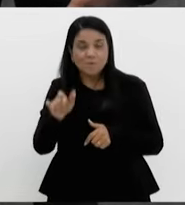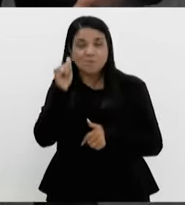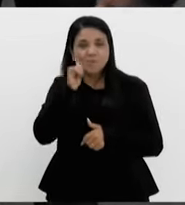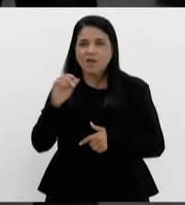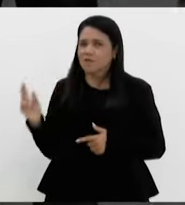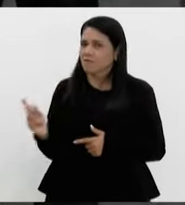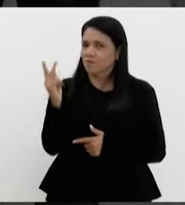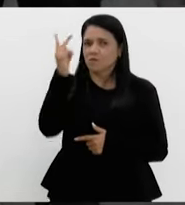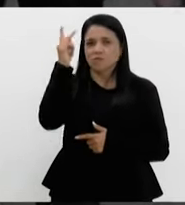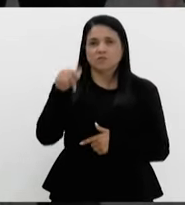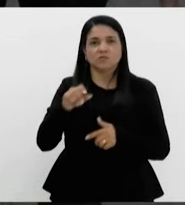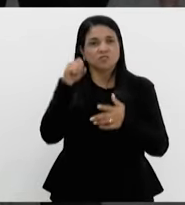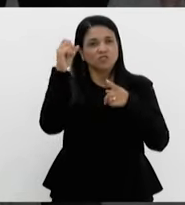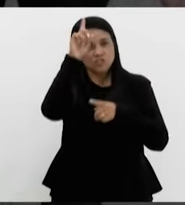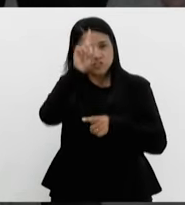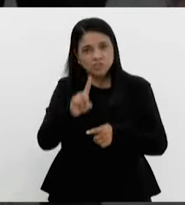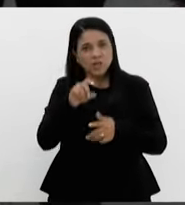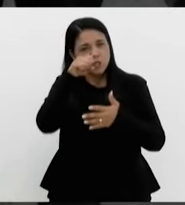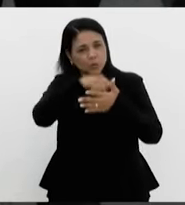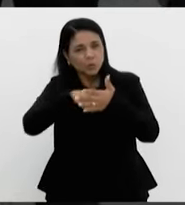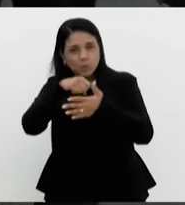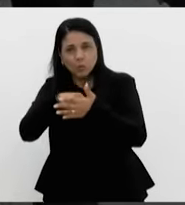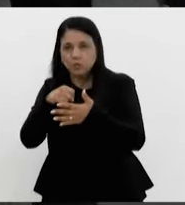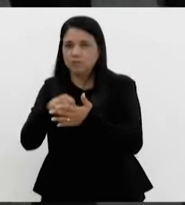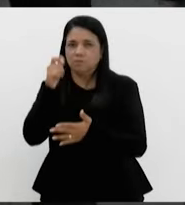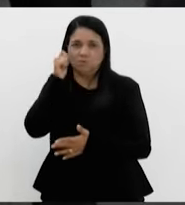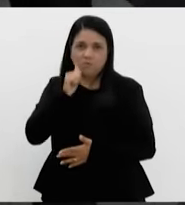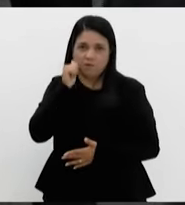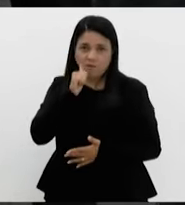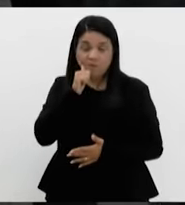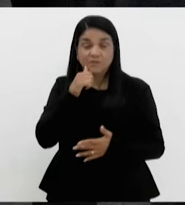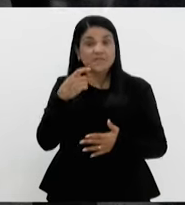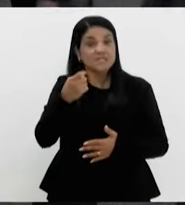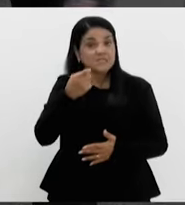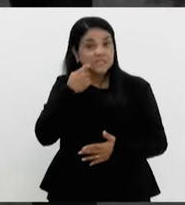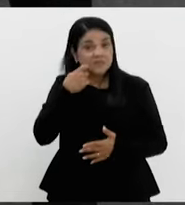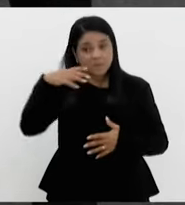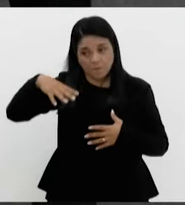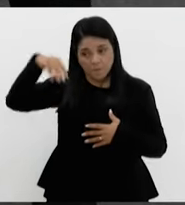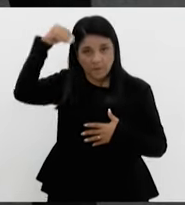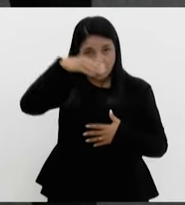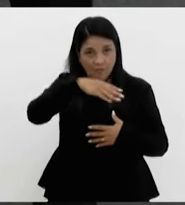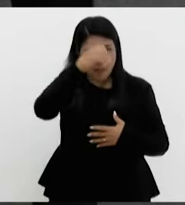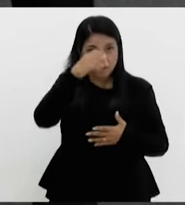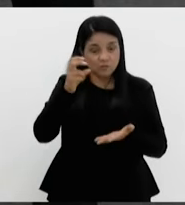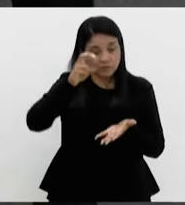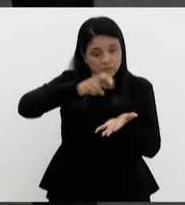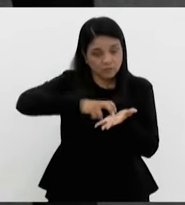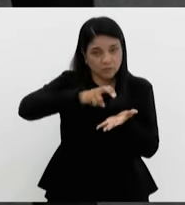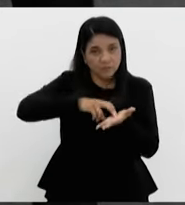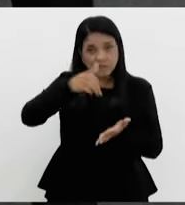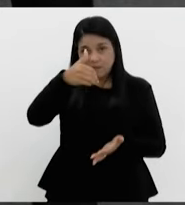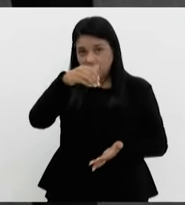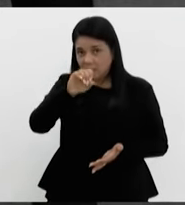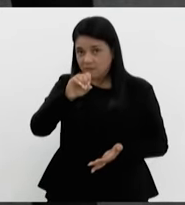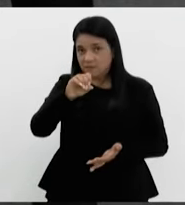a luta pelos direitos das mulheres. Então, na sexta-feira, no Palácio Tiradentes, às 10 horas da manhã,